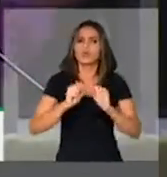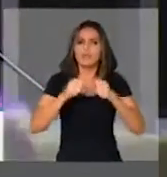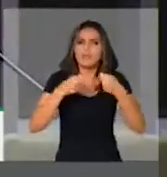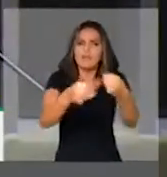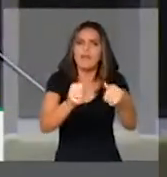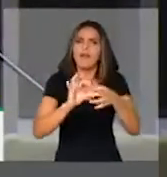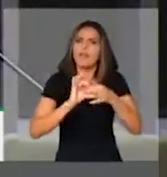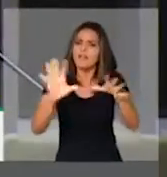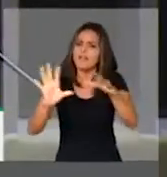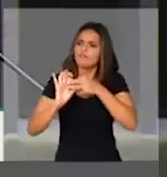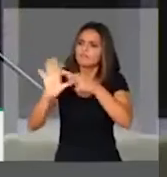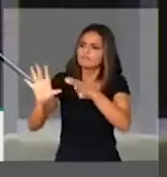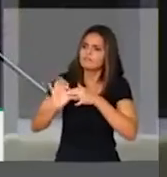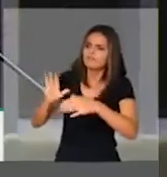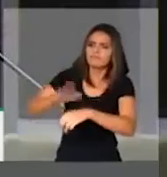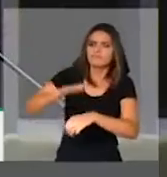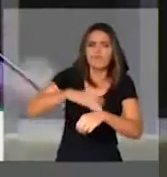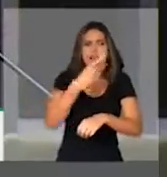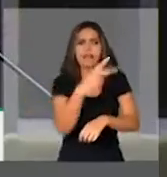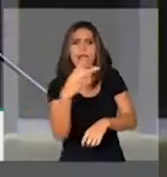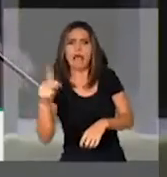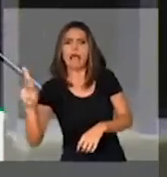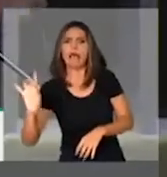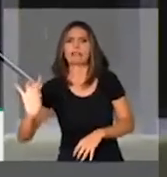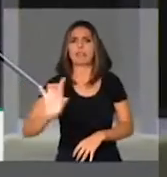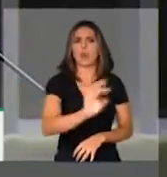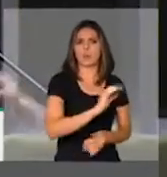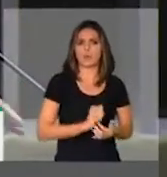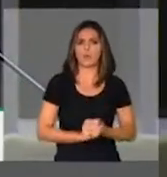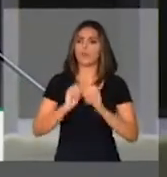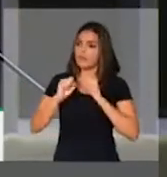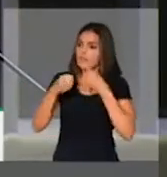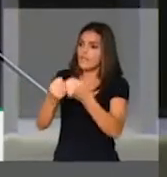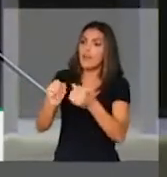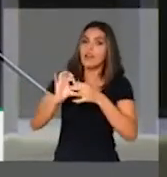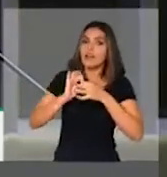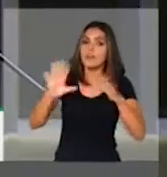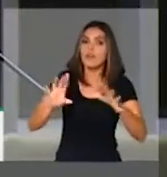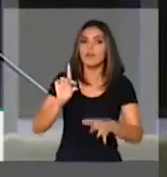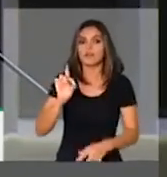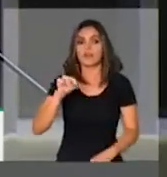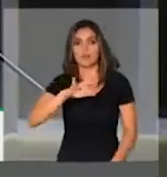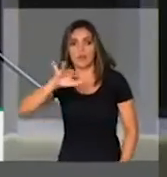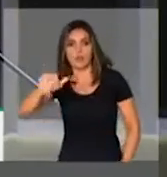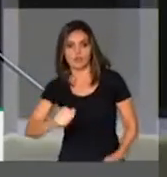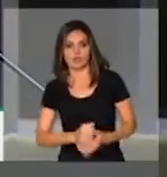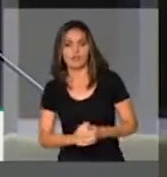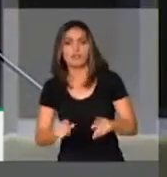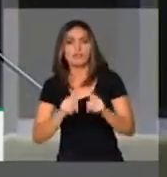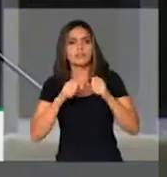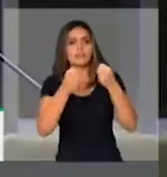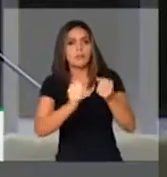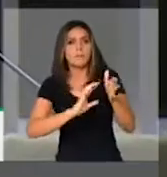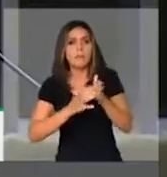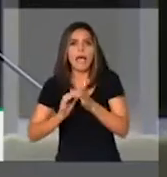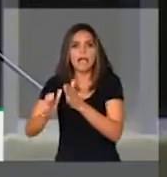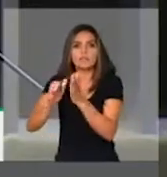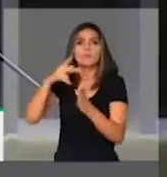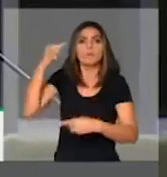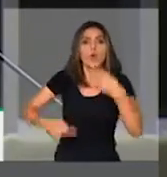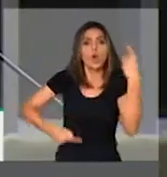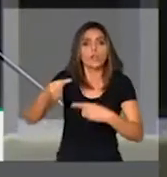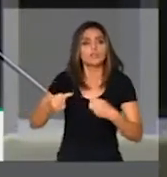defesa das liberdades individuais, da defesa das liberdades democráticas, da defesa dos partidos